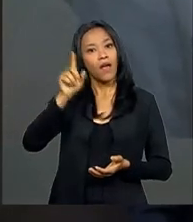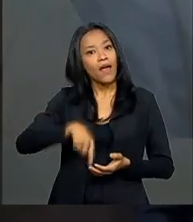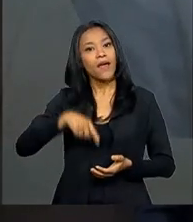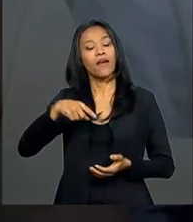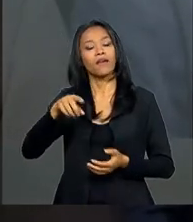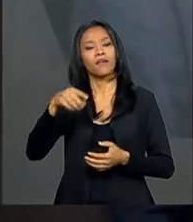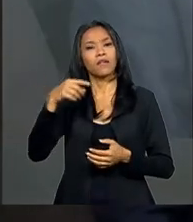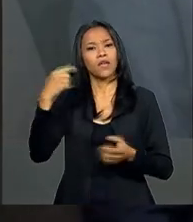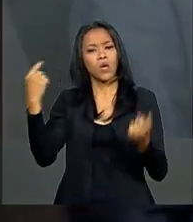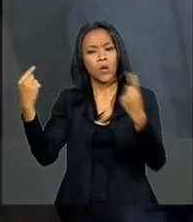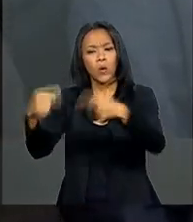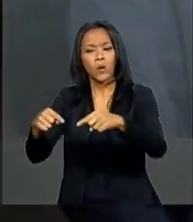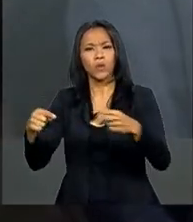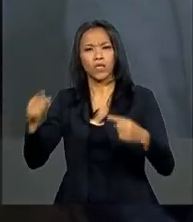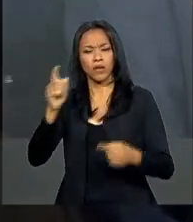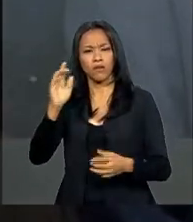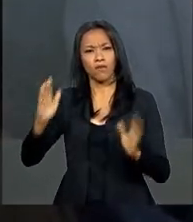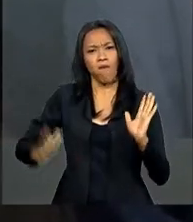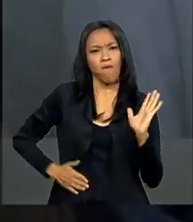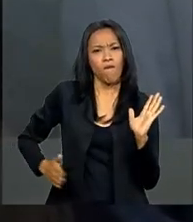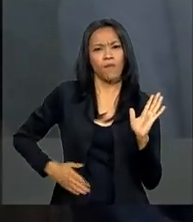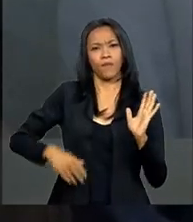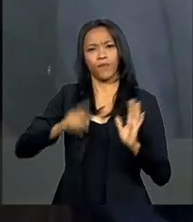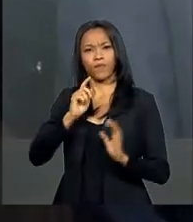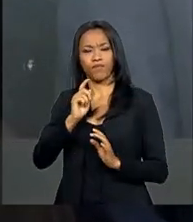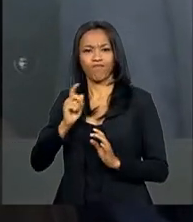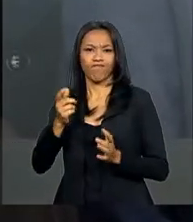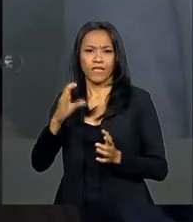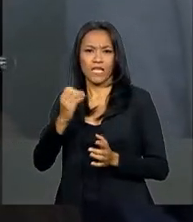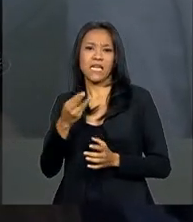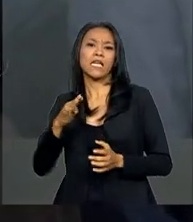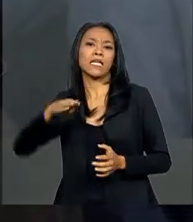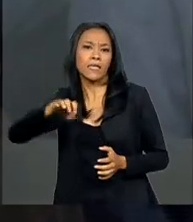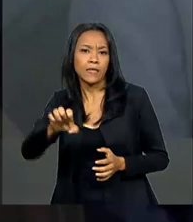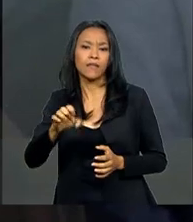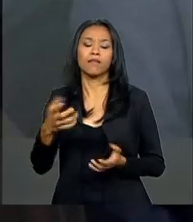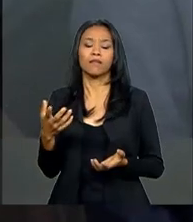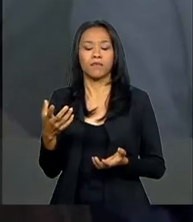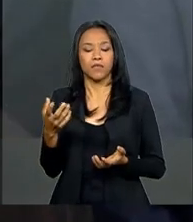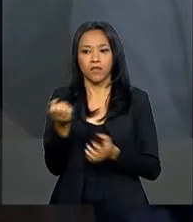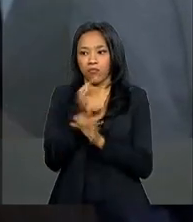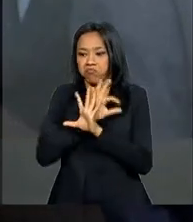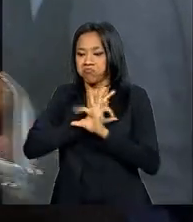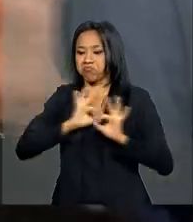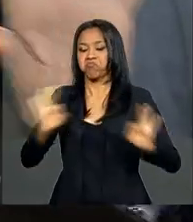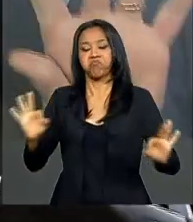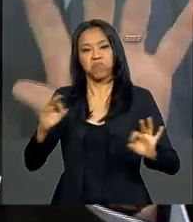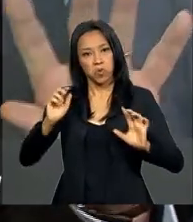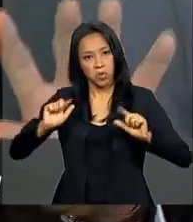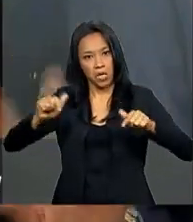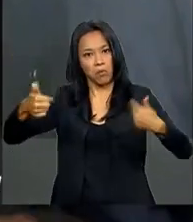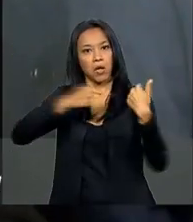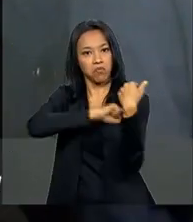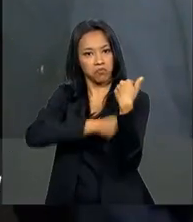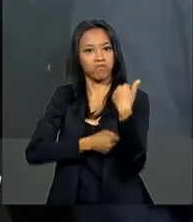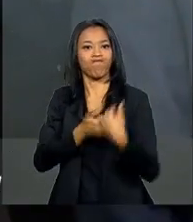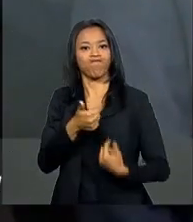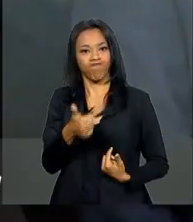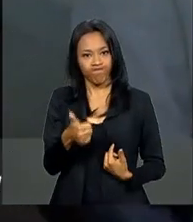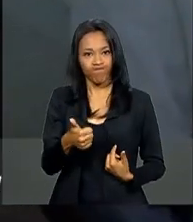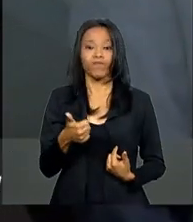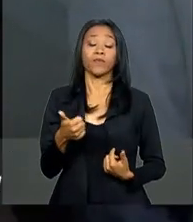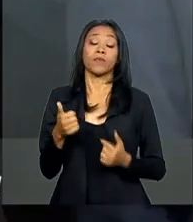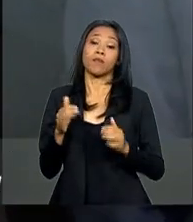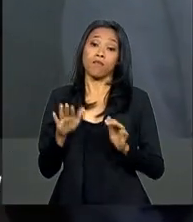combate à criminalidade são extraordinários. Eu sei que de vez em quando se diz, bom, mas